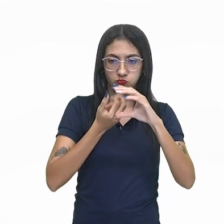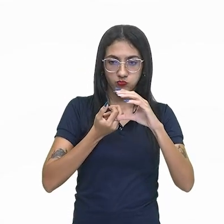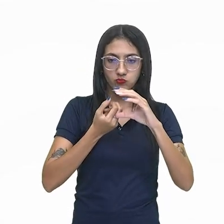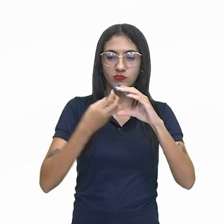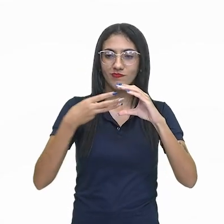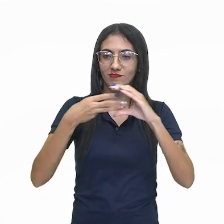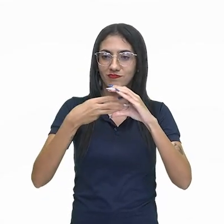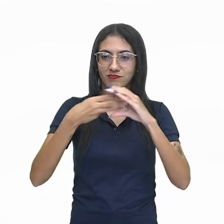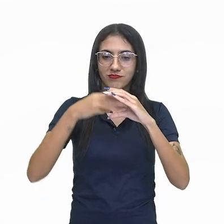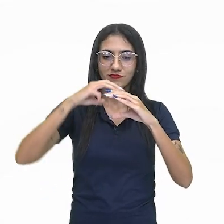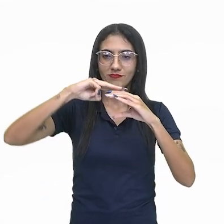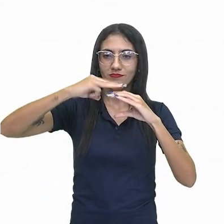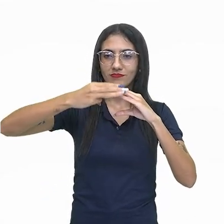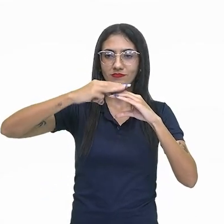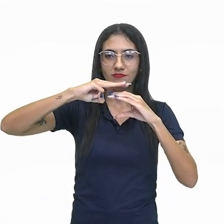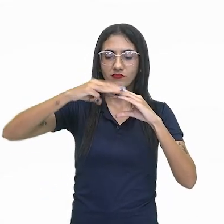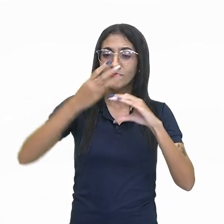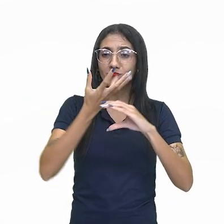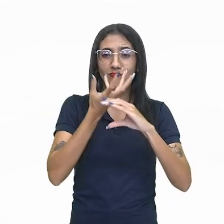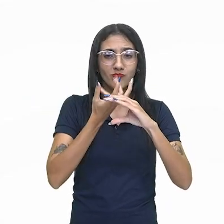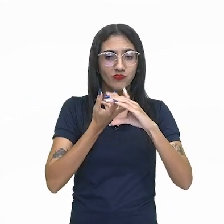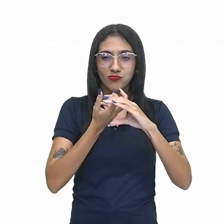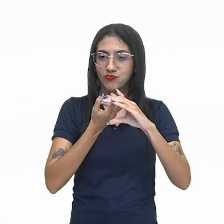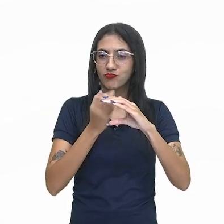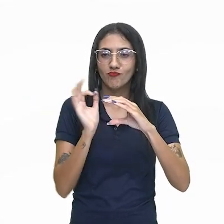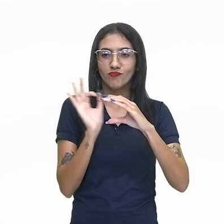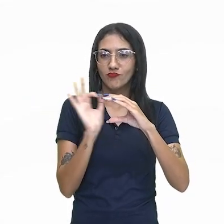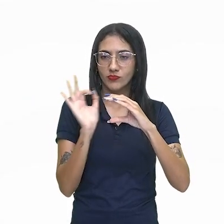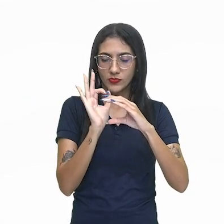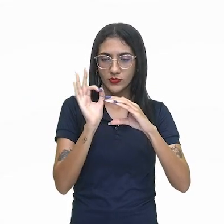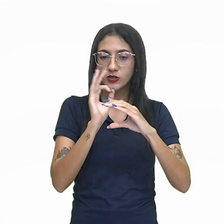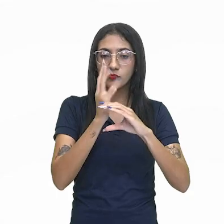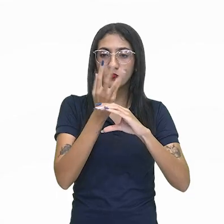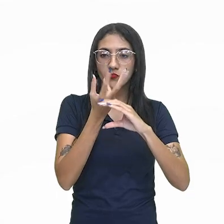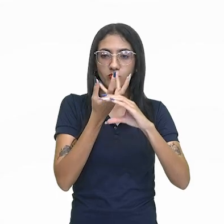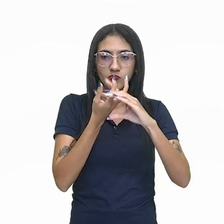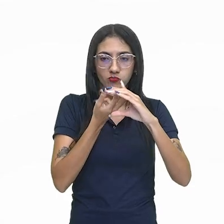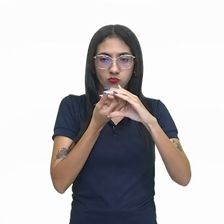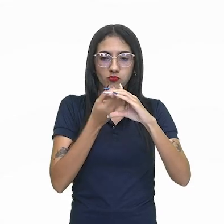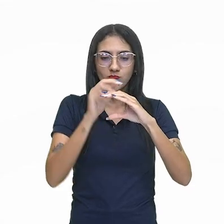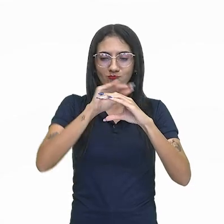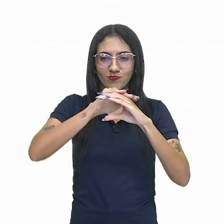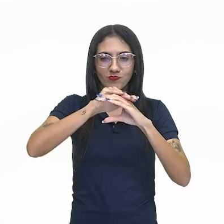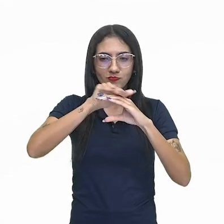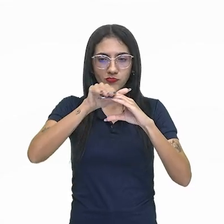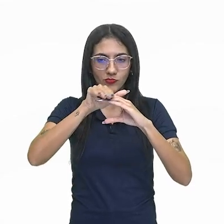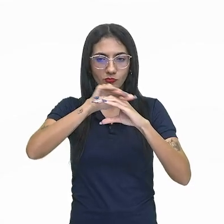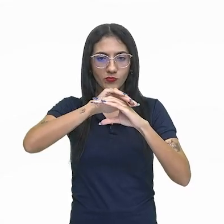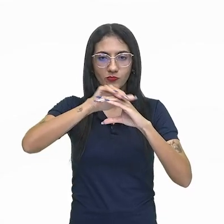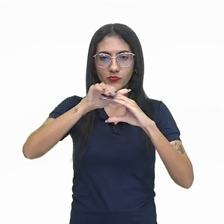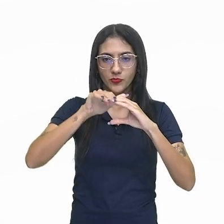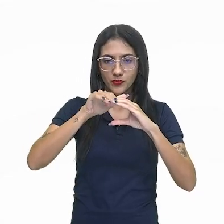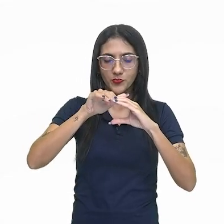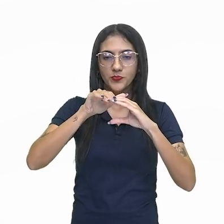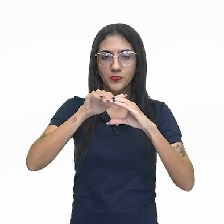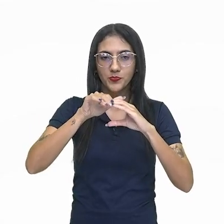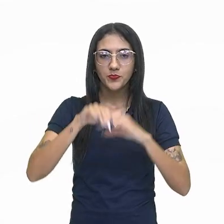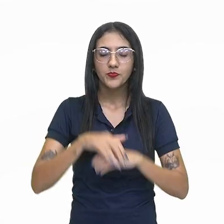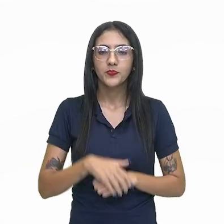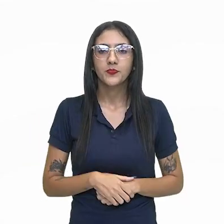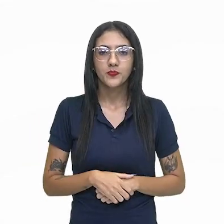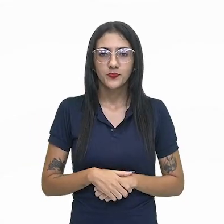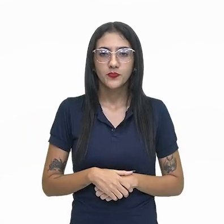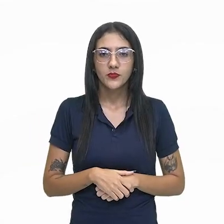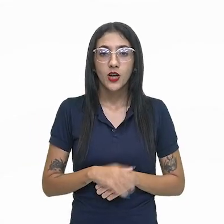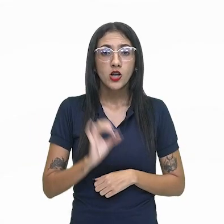parte superficial, tanto na camada externa quanto na camada interna, bilipídica, e